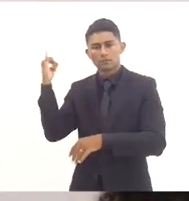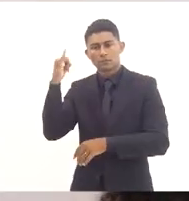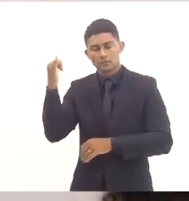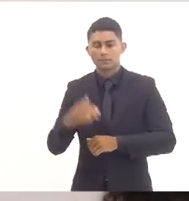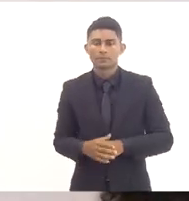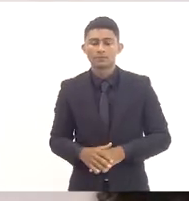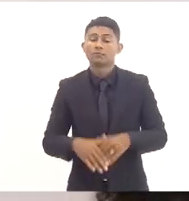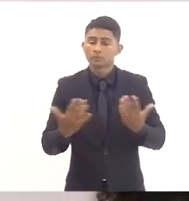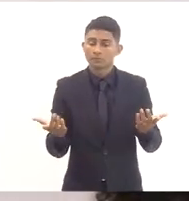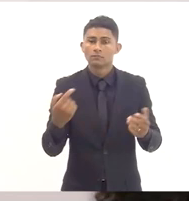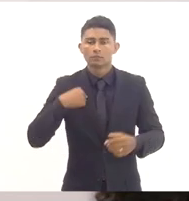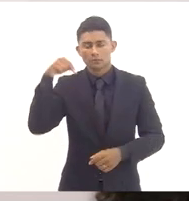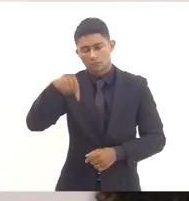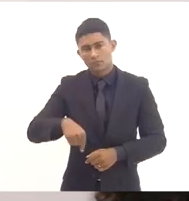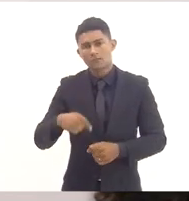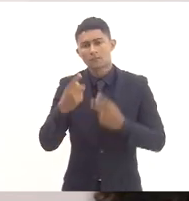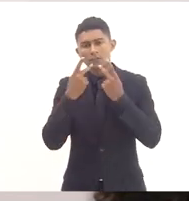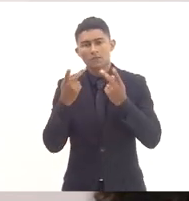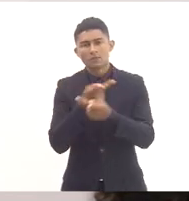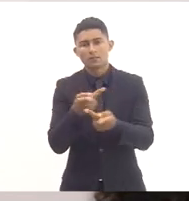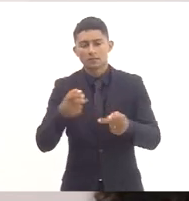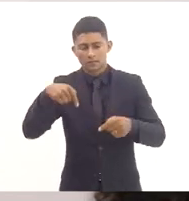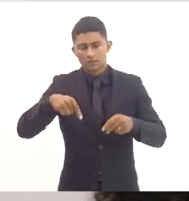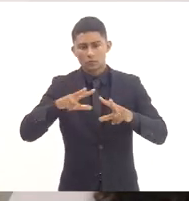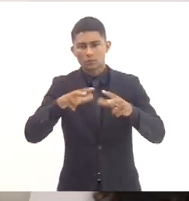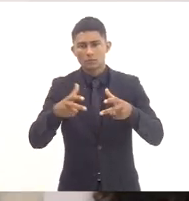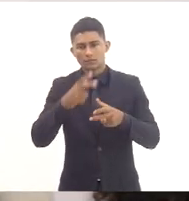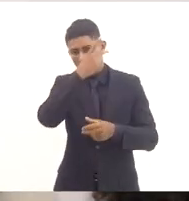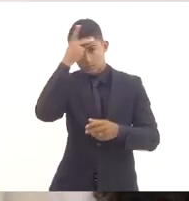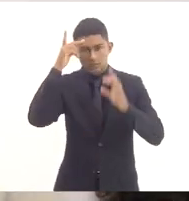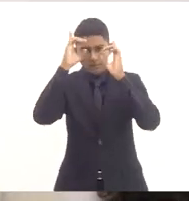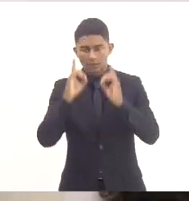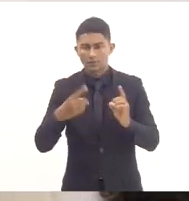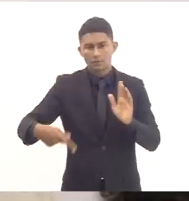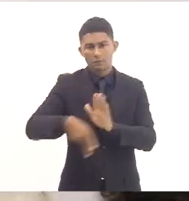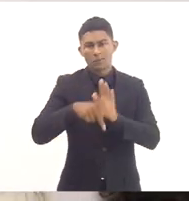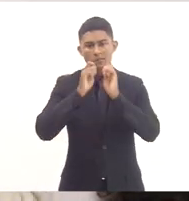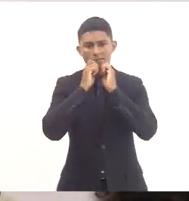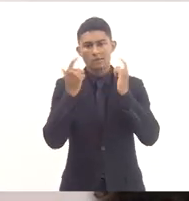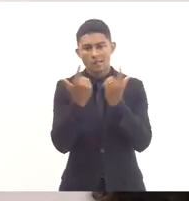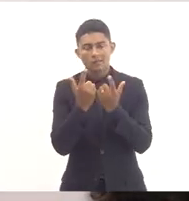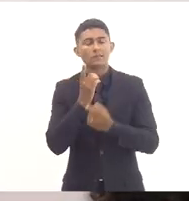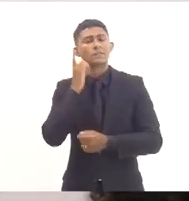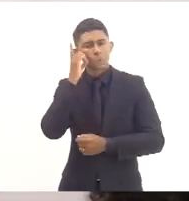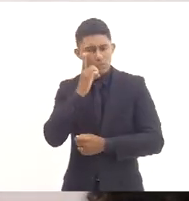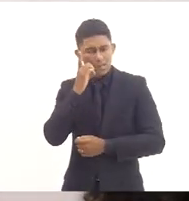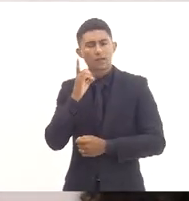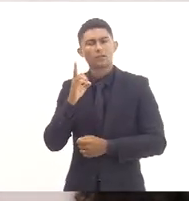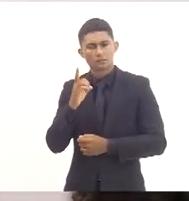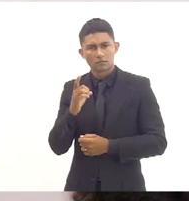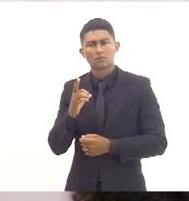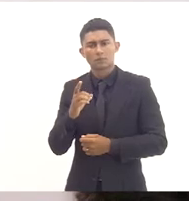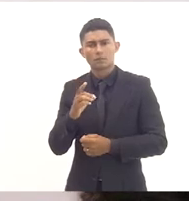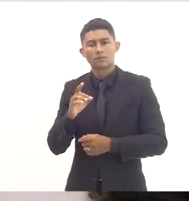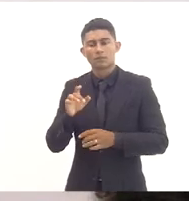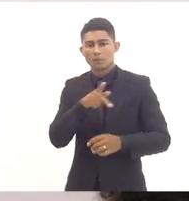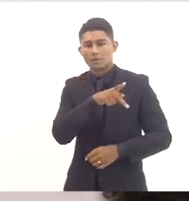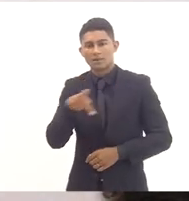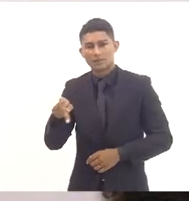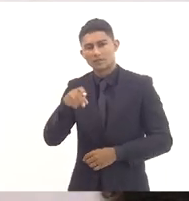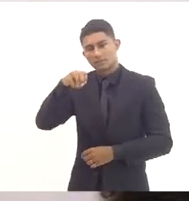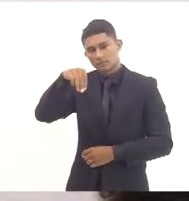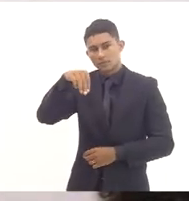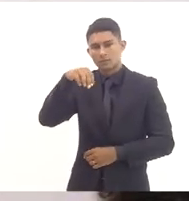retirar sempre a comissão da pessoa com deficiência Daleste Os Deputados que compõem o mais especial especial o deputado Presidente